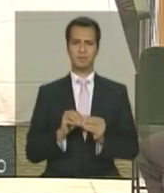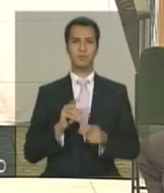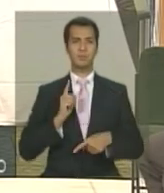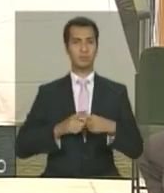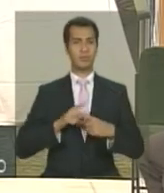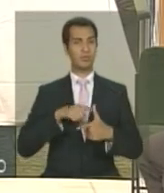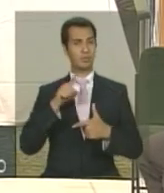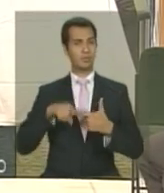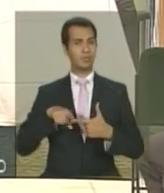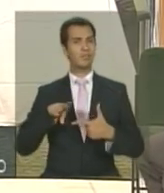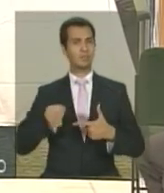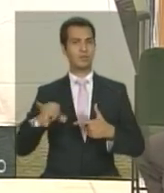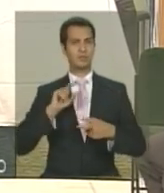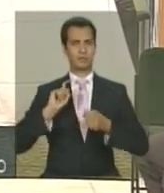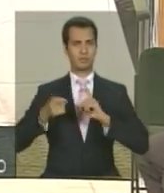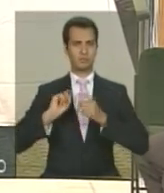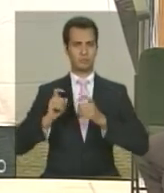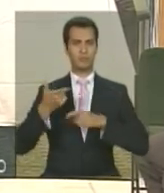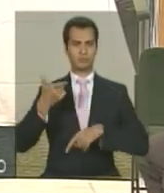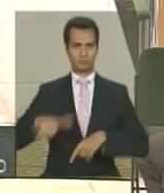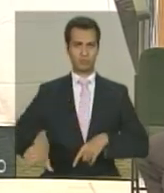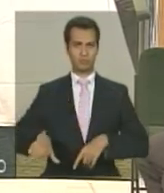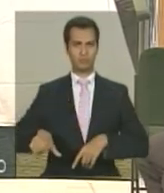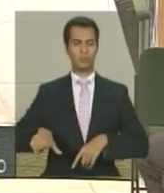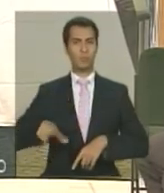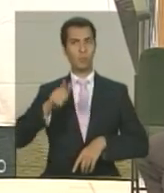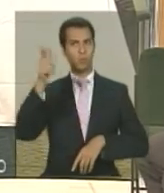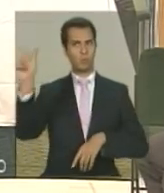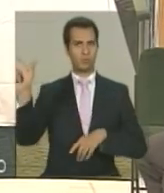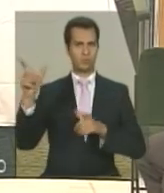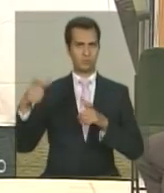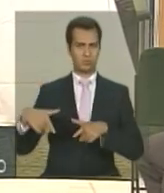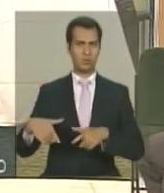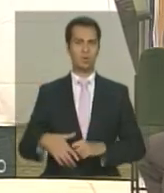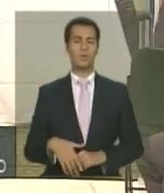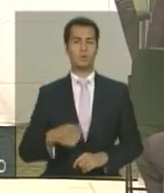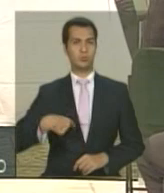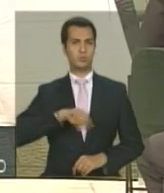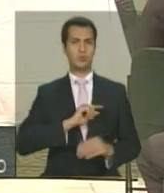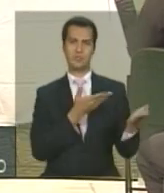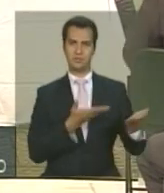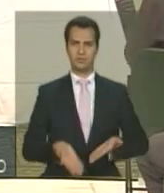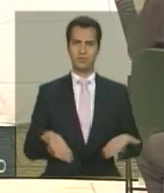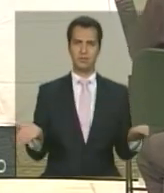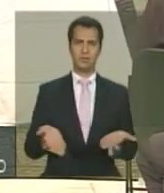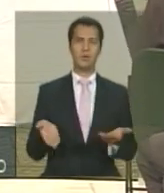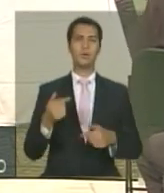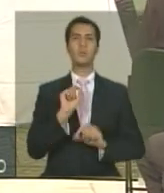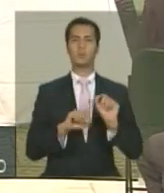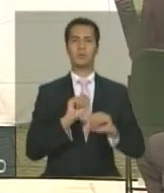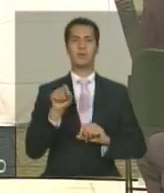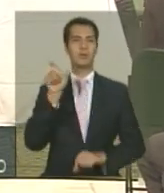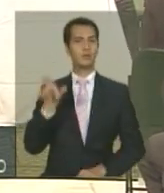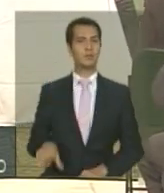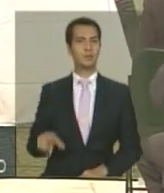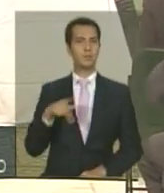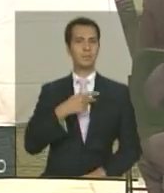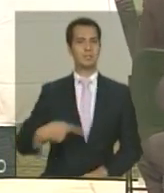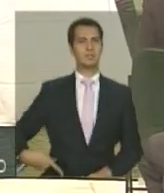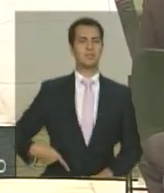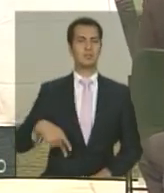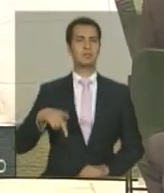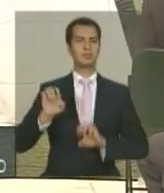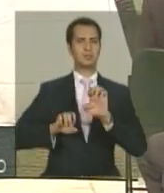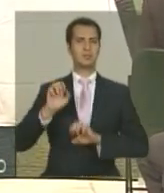seguida. Estamos aqui com o nosso presidente da AMAN, Latina América. A AMAN é